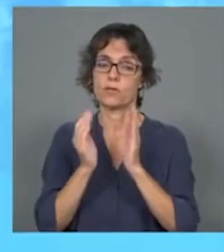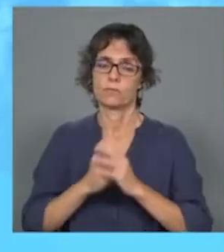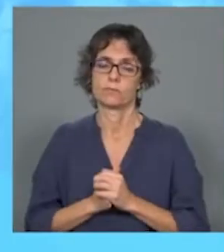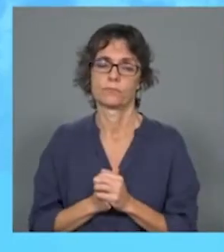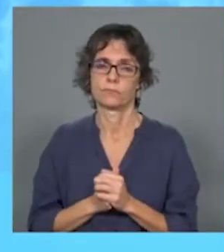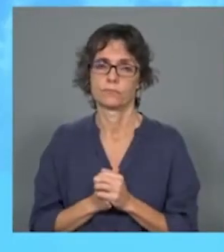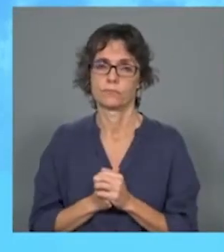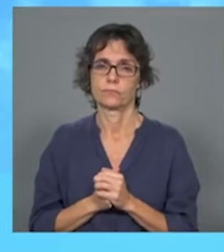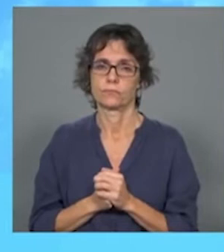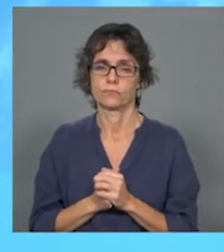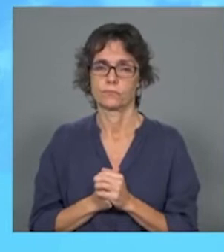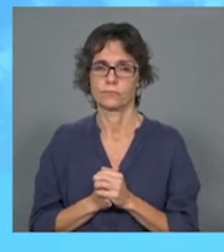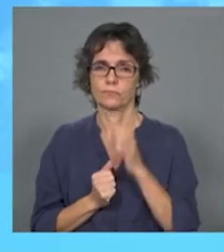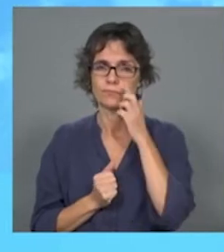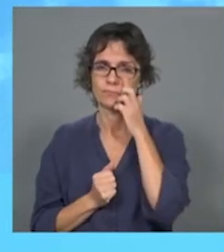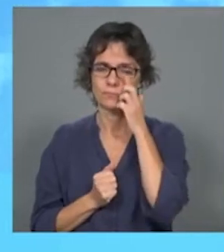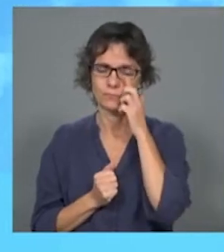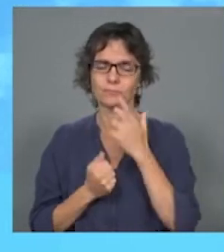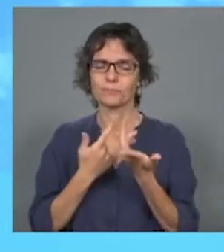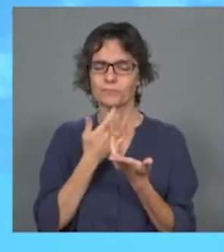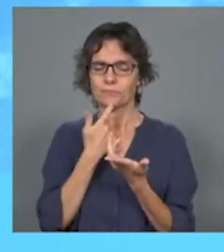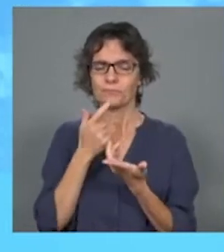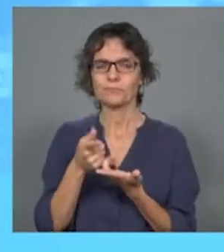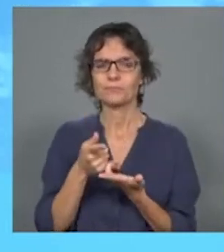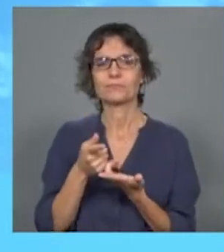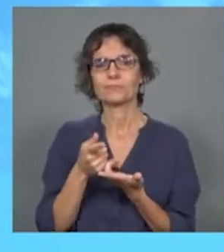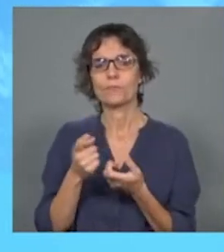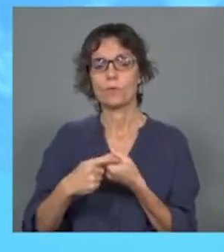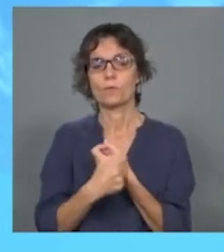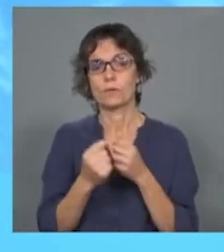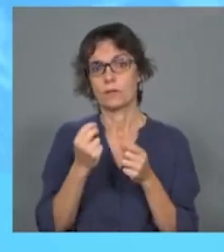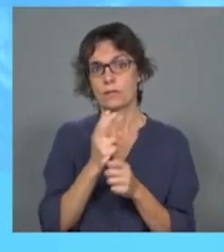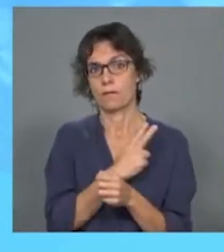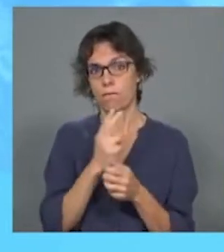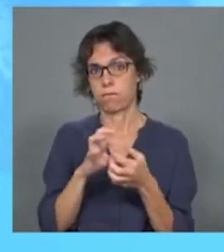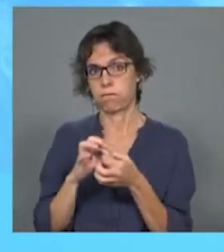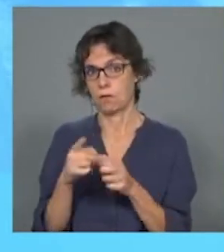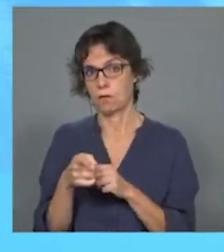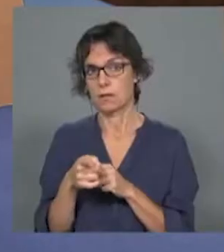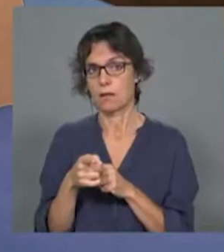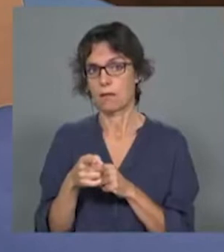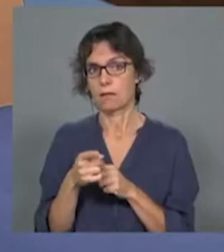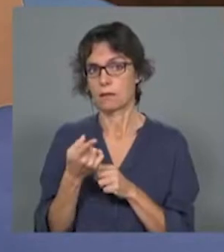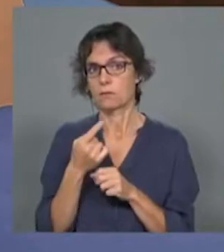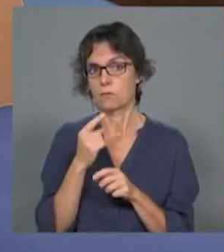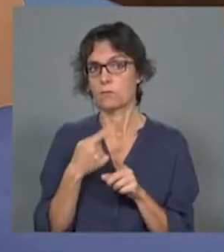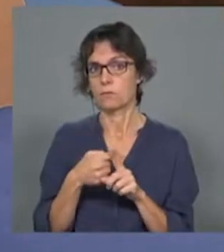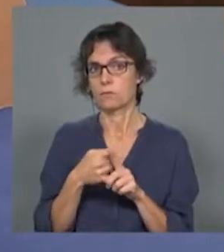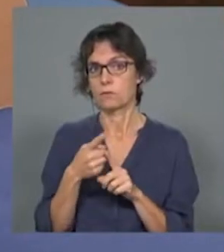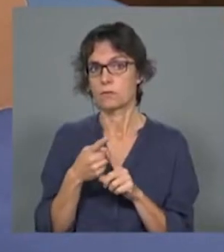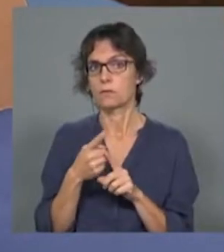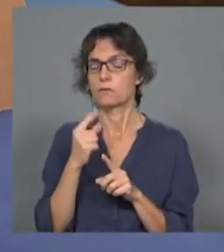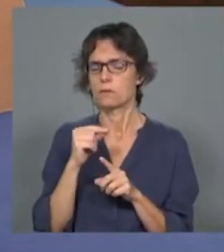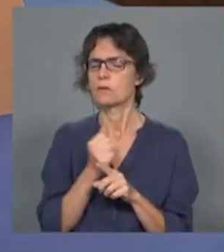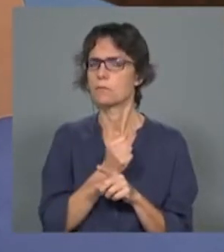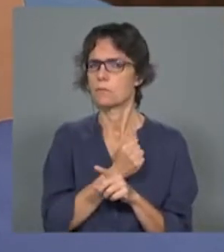Há aqui uma parceria entre faculdades também, e isto é um caminho também que a Universidade Católica tem vindo